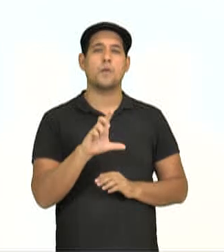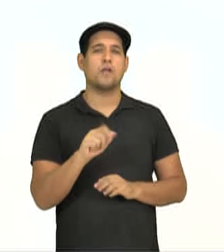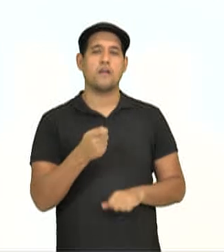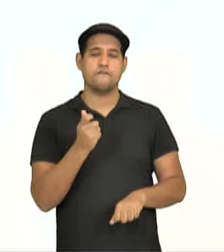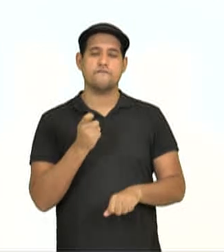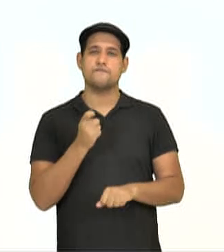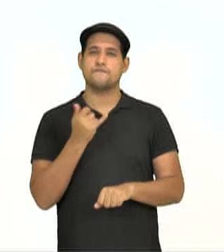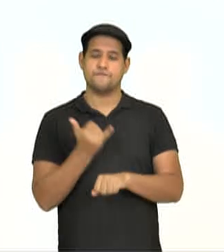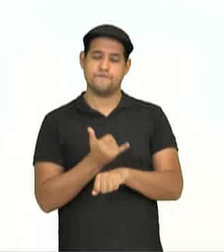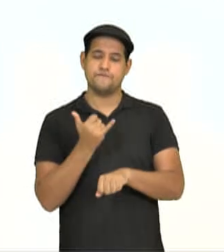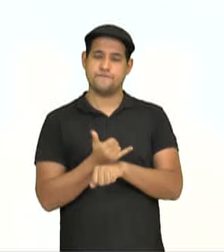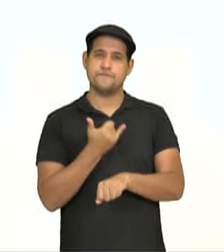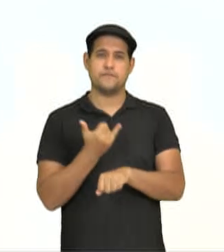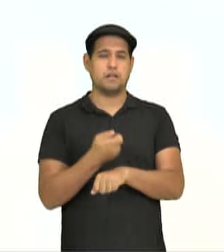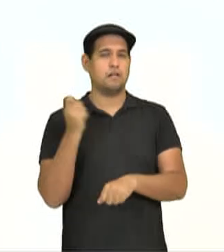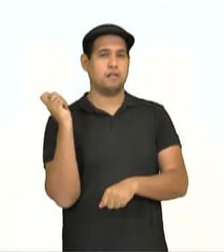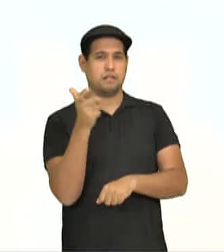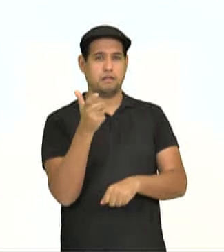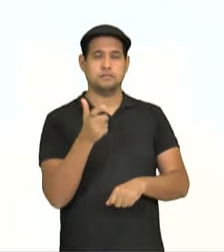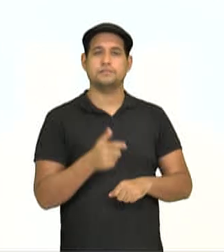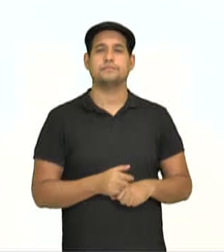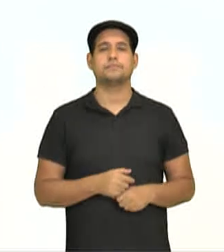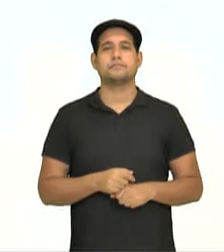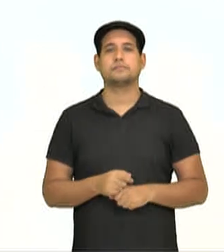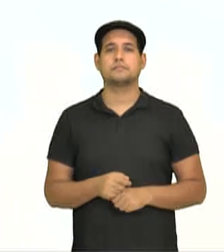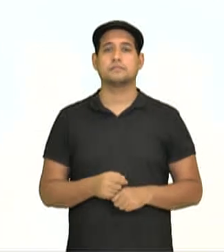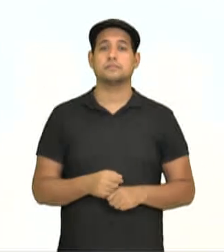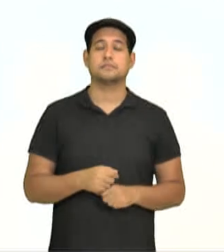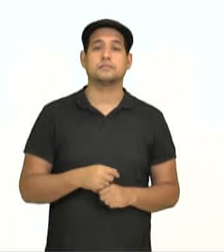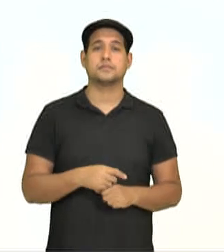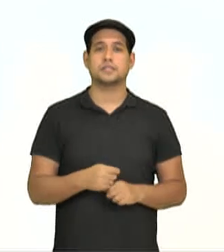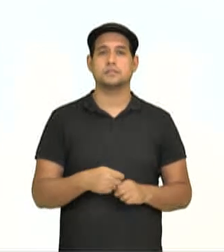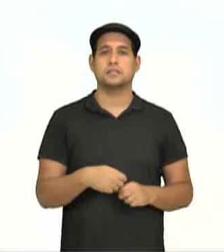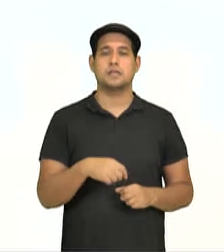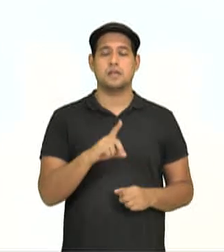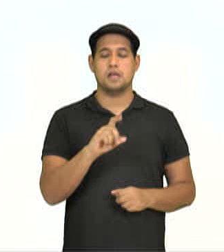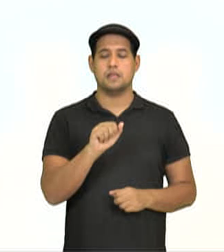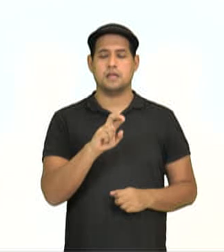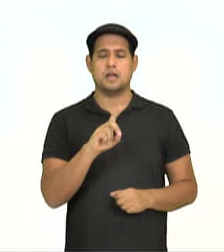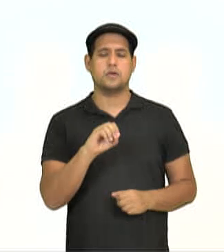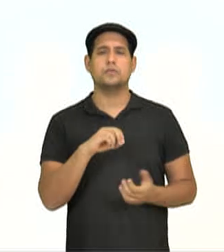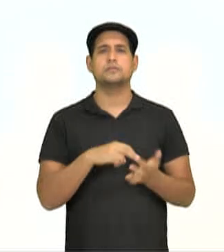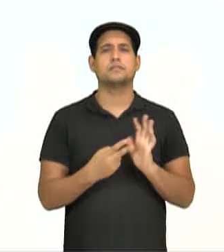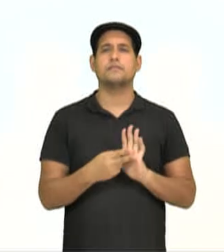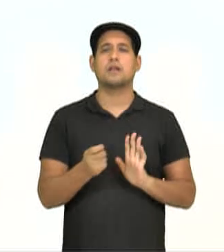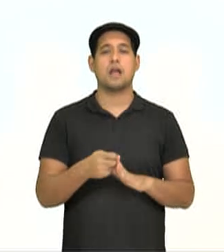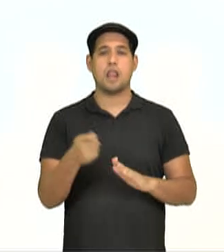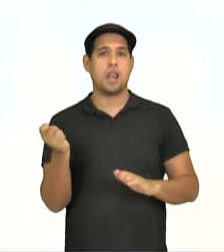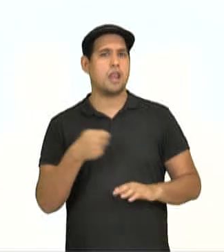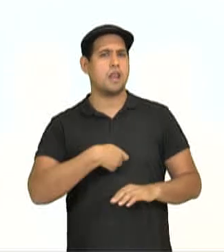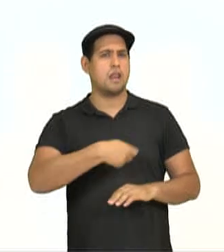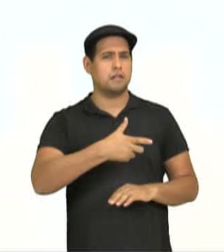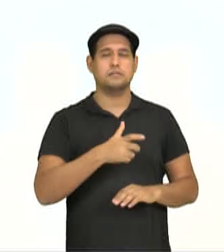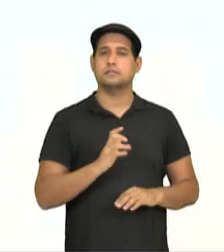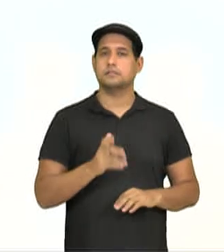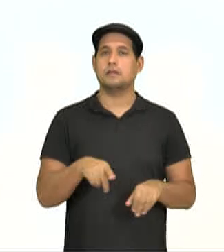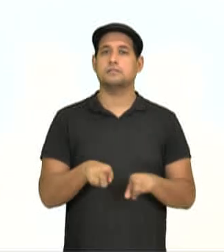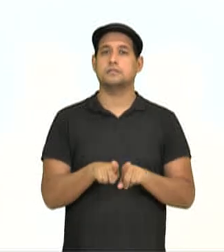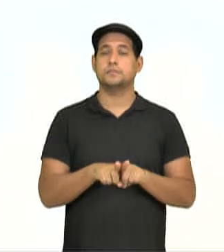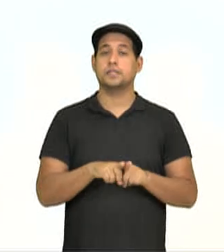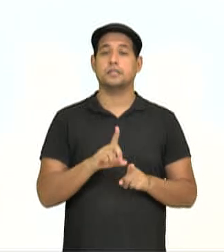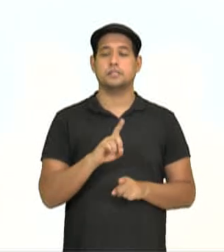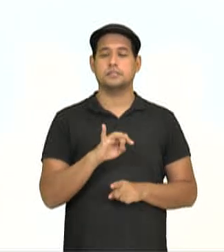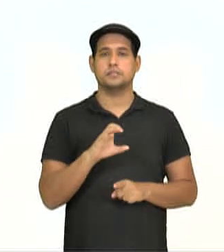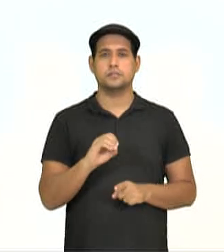ferro, né, que é lançado. O lançamento de dardo é aquela espécie daquela lança. E o lançamento